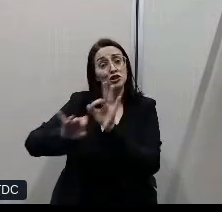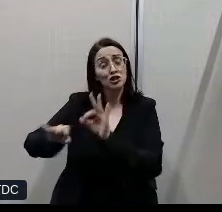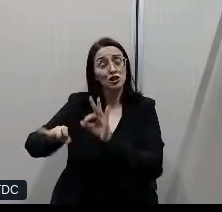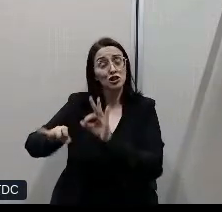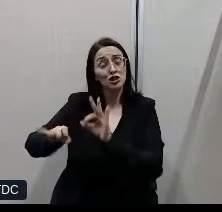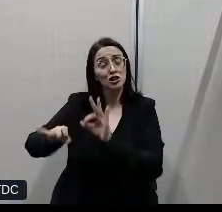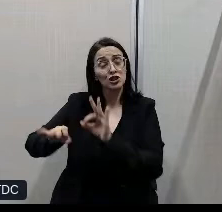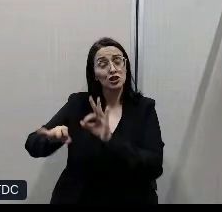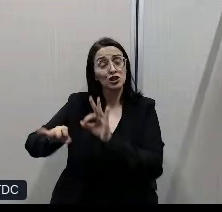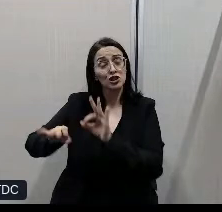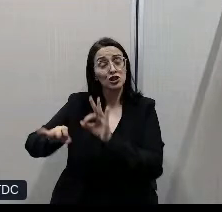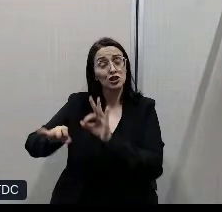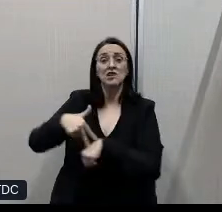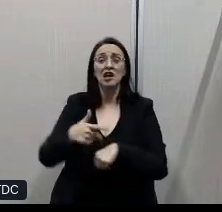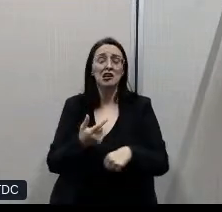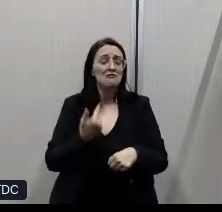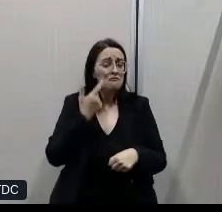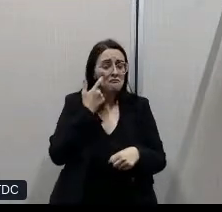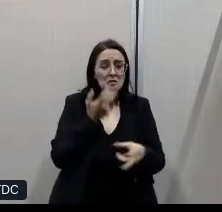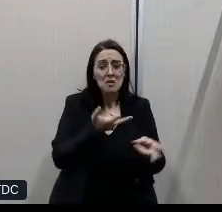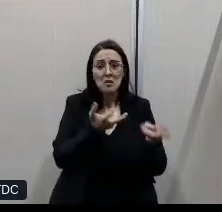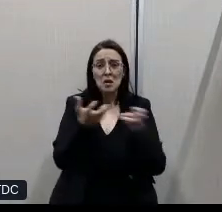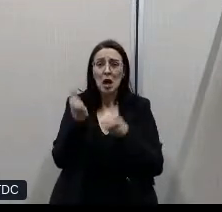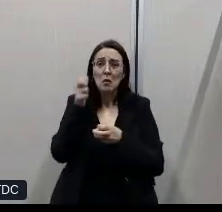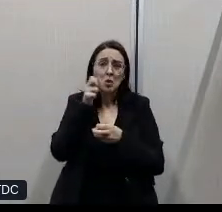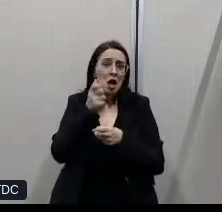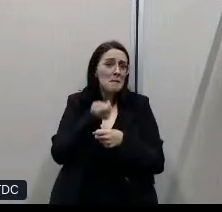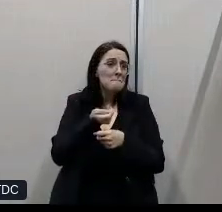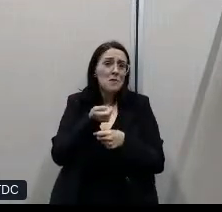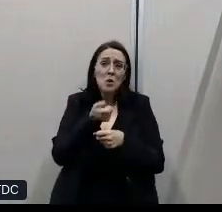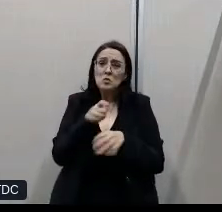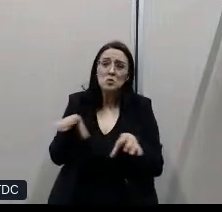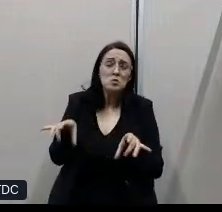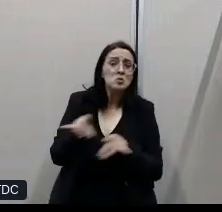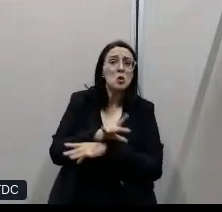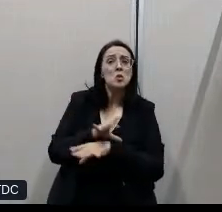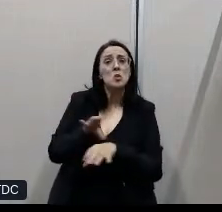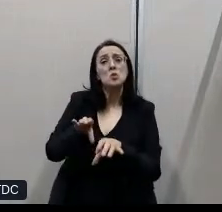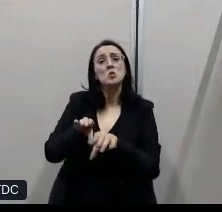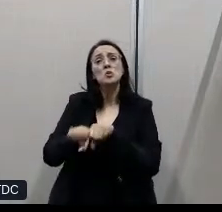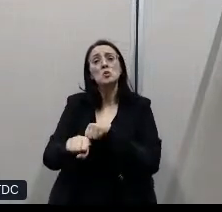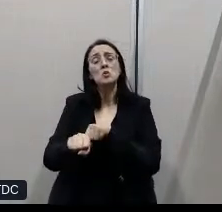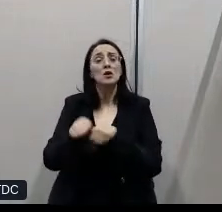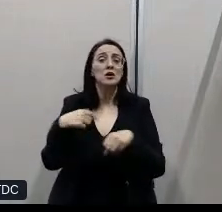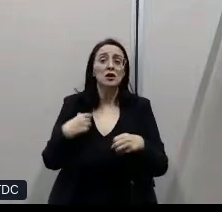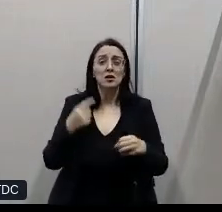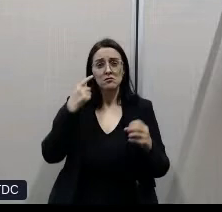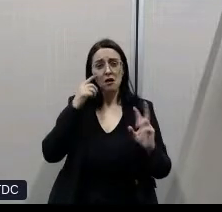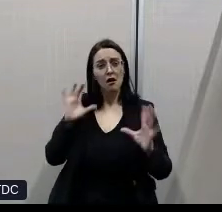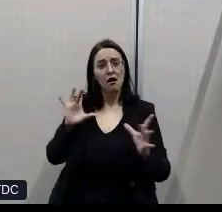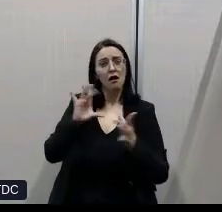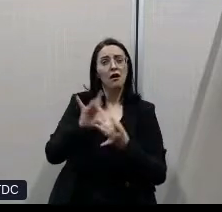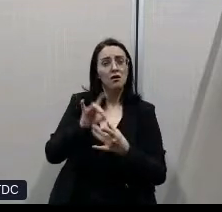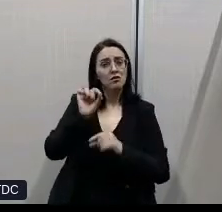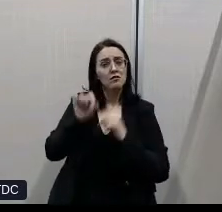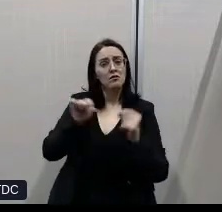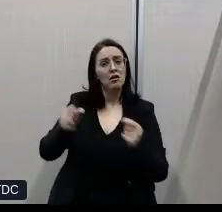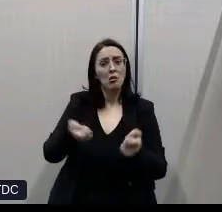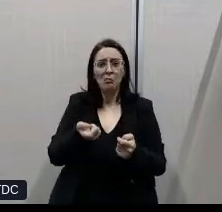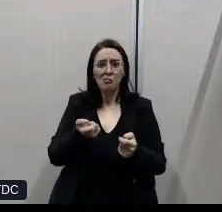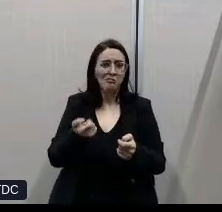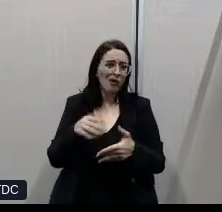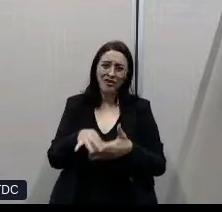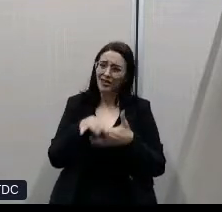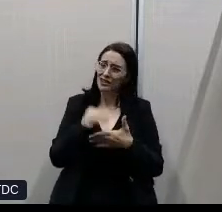voz. Então, quando a gente olha para um número tão pequeno de mulheres concluindo a graduação, dá para fazer um link do porquê que hoje a gente tem tão